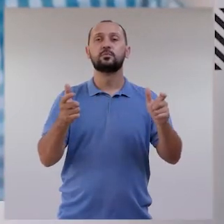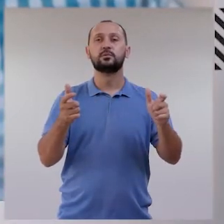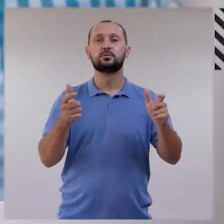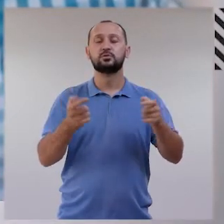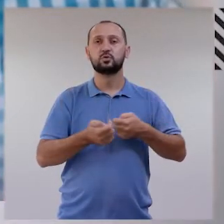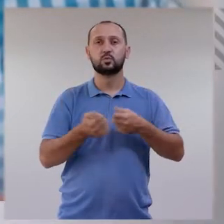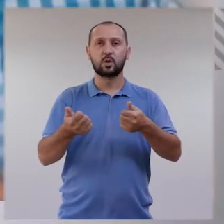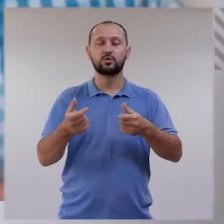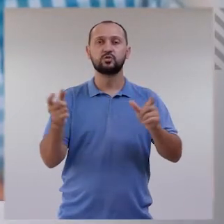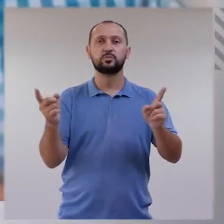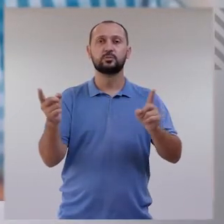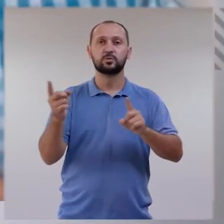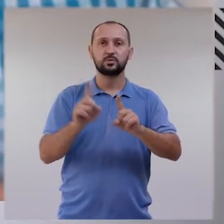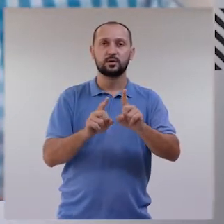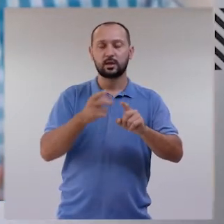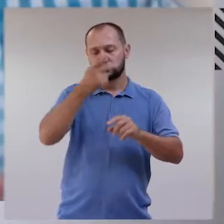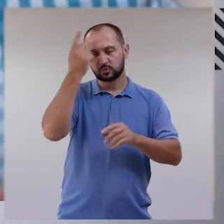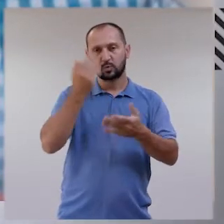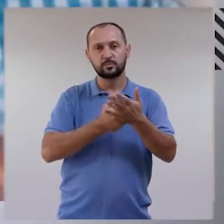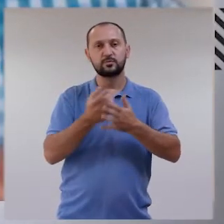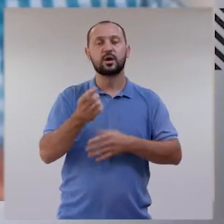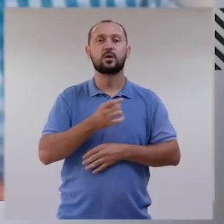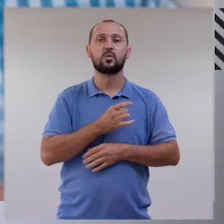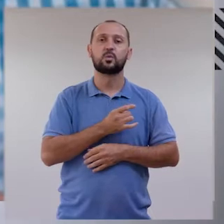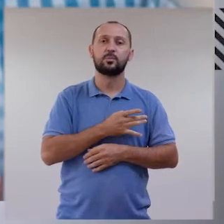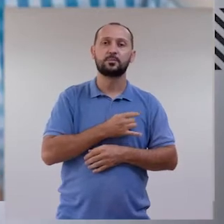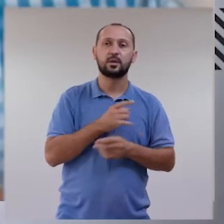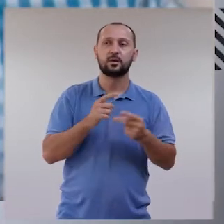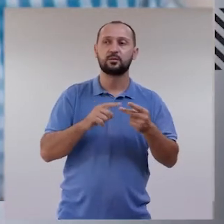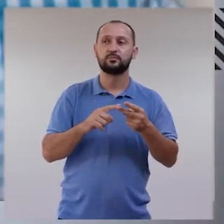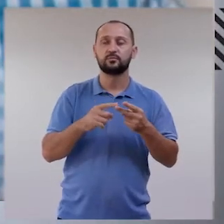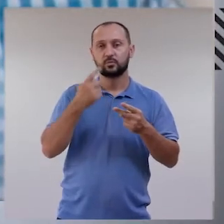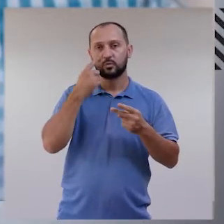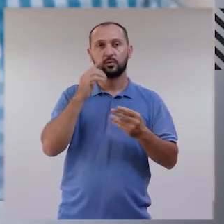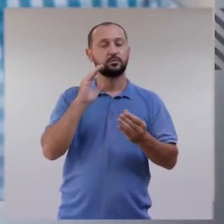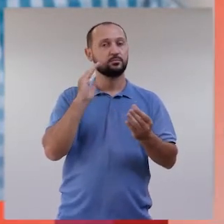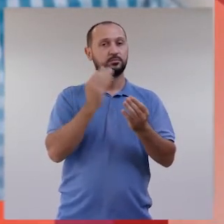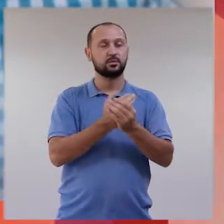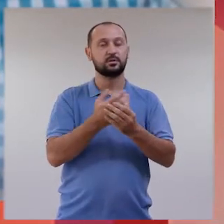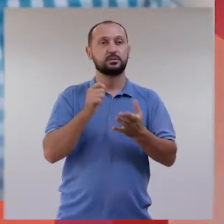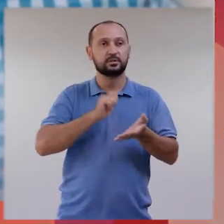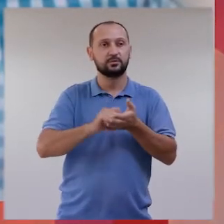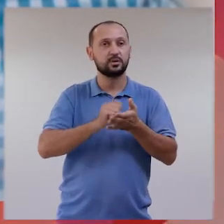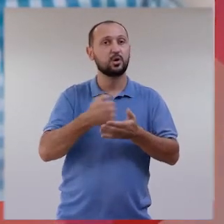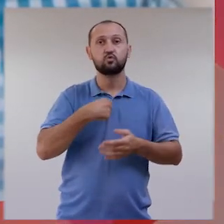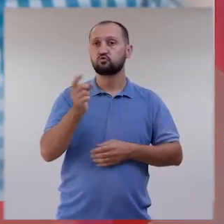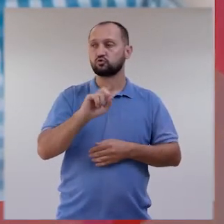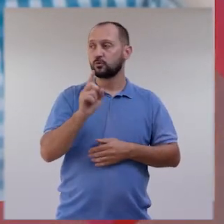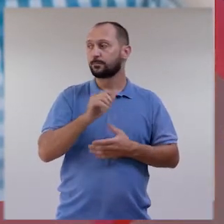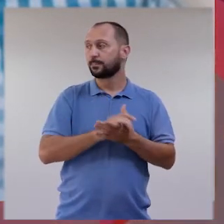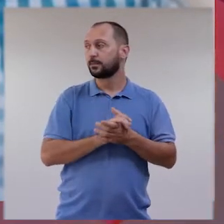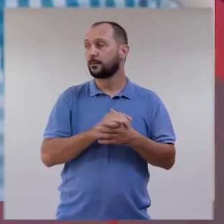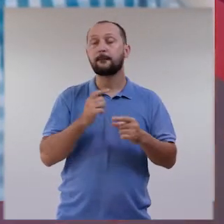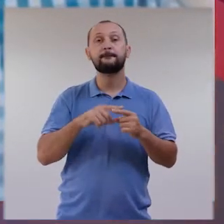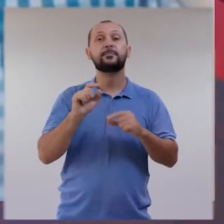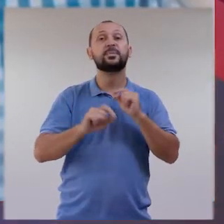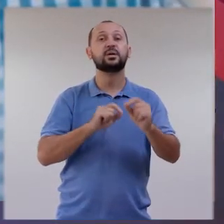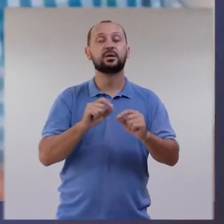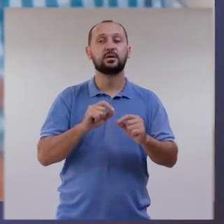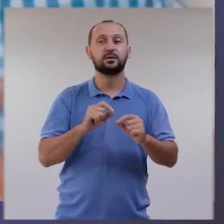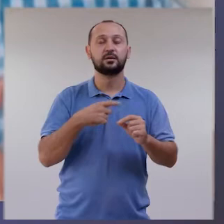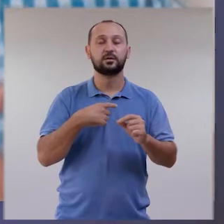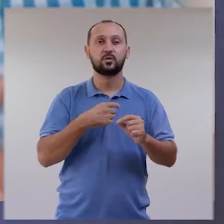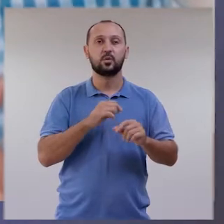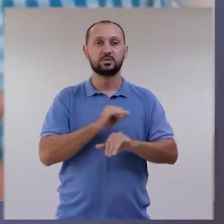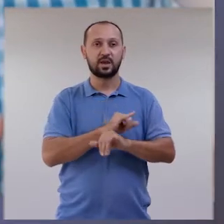número de doadores, diminuiu. As pessoas começaram a ficar com medo, começaram a colocar na carteira que não eram doadores, o que se esperava que